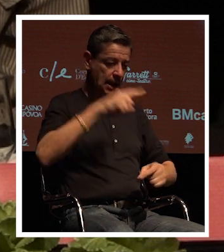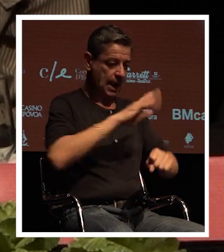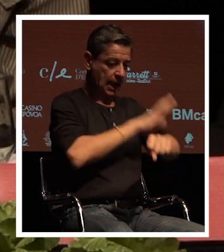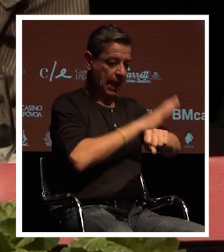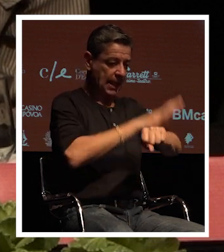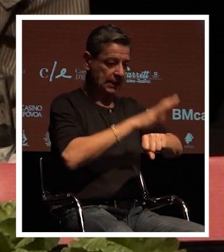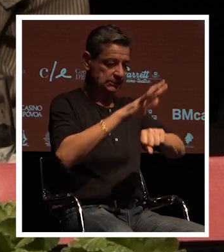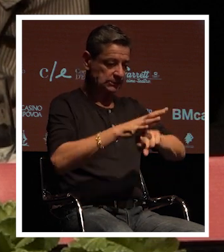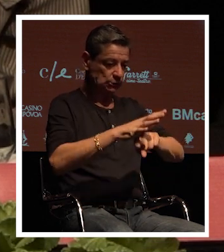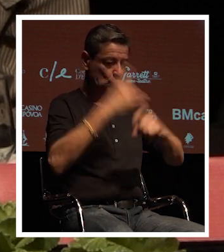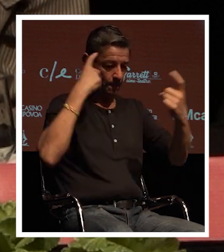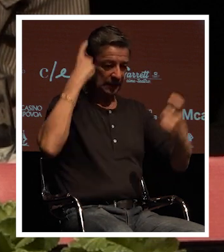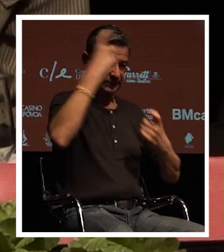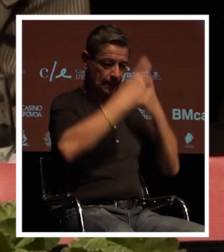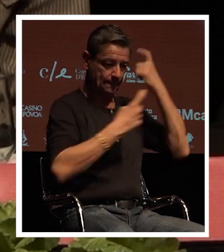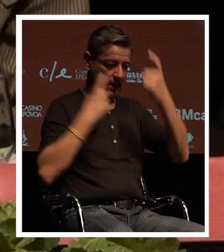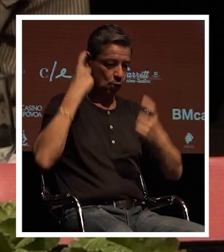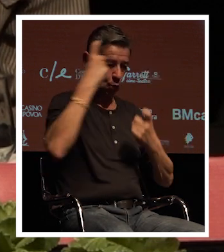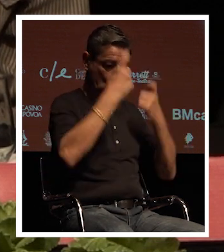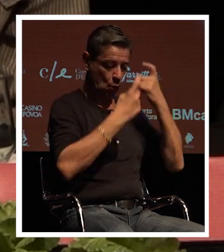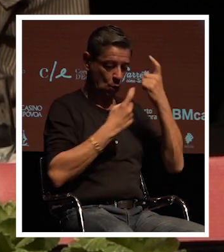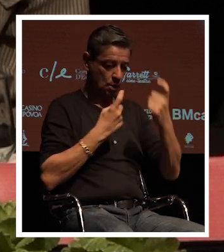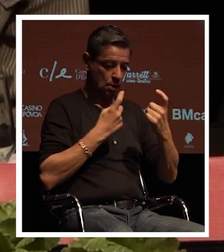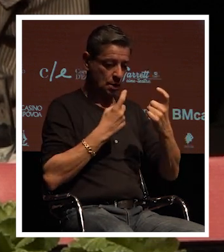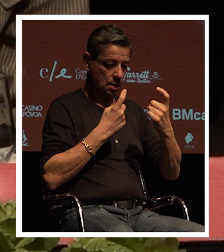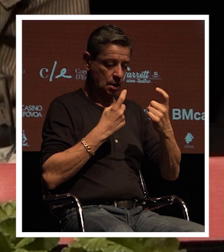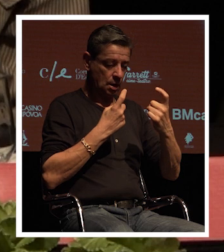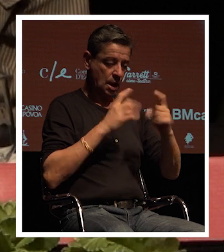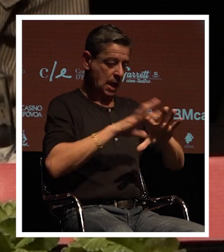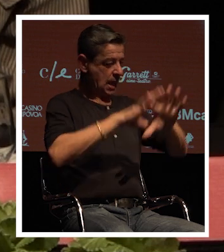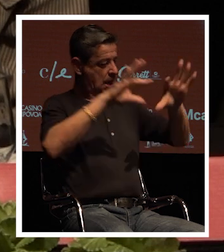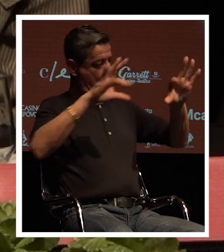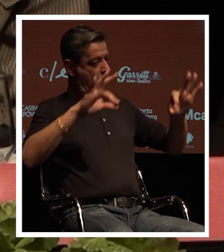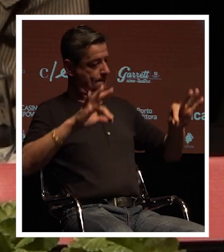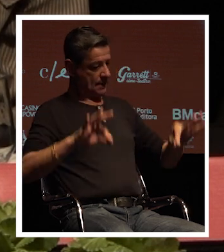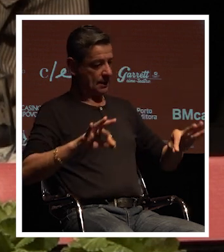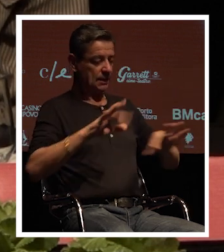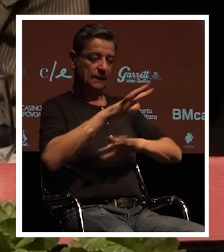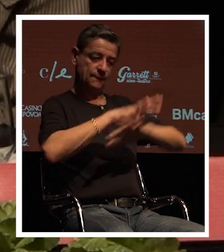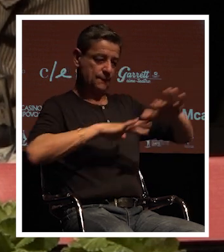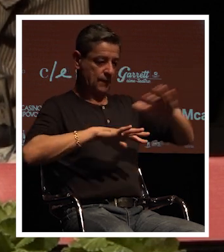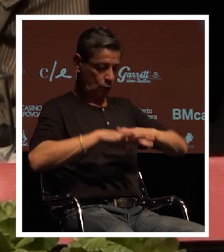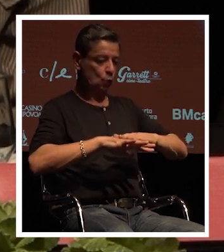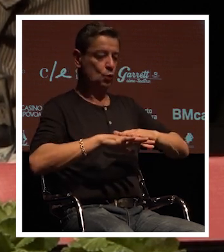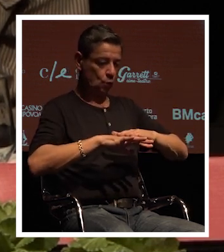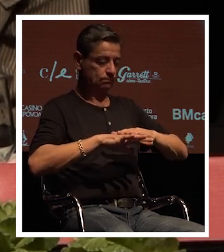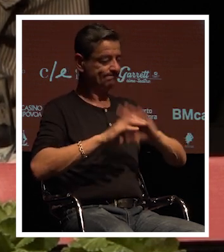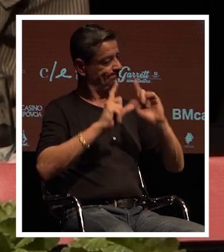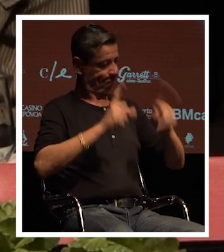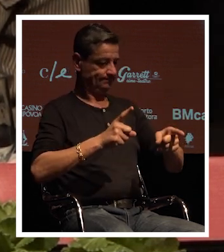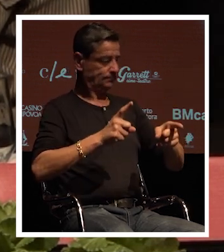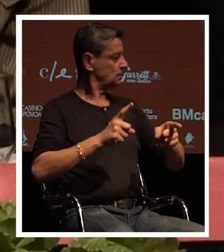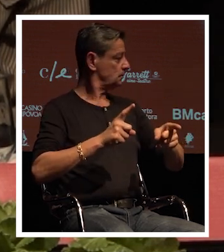do pensamento porque é um ouro eh que igualmente é feito e e disso não é